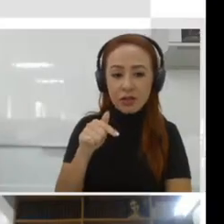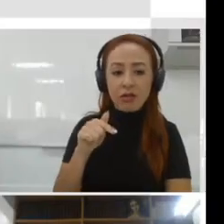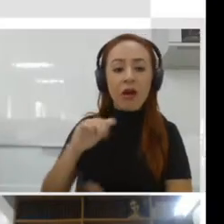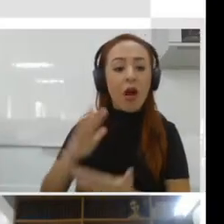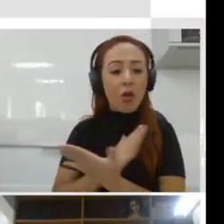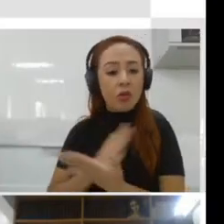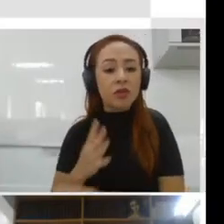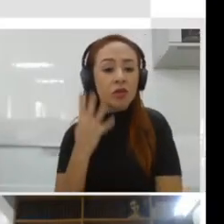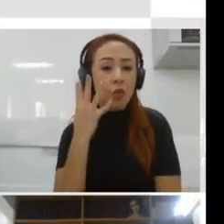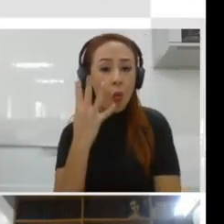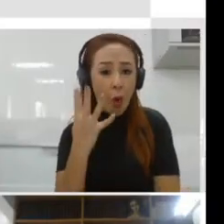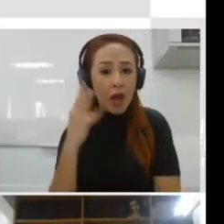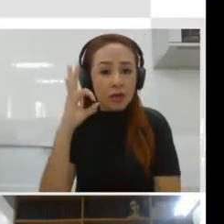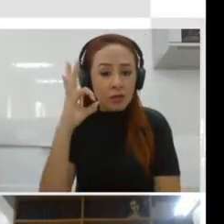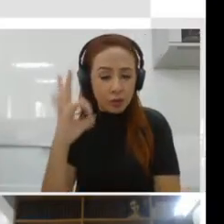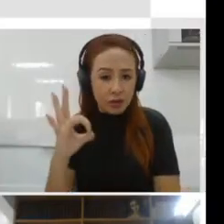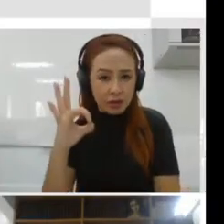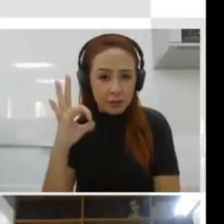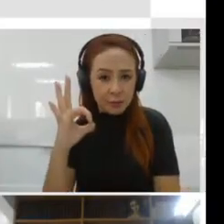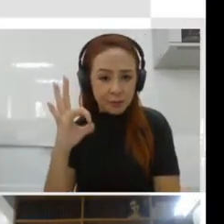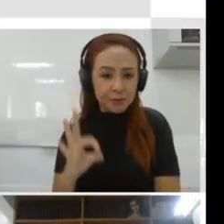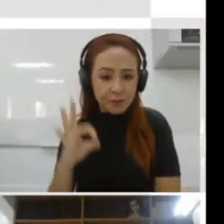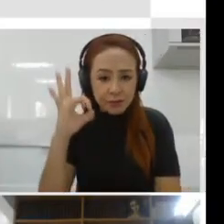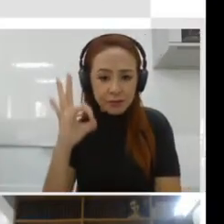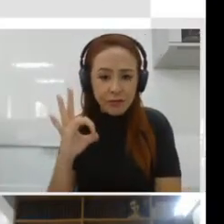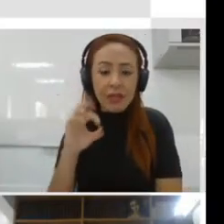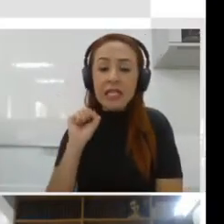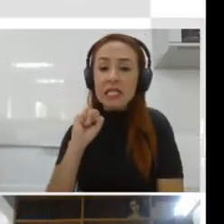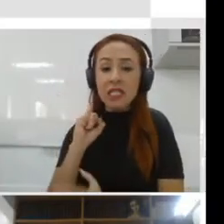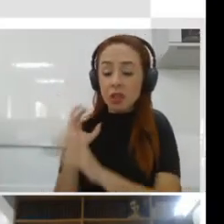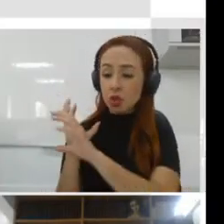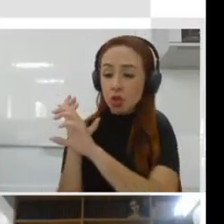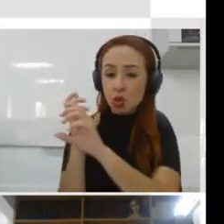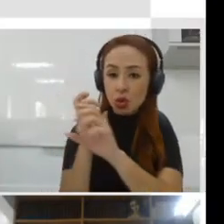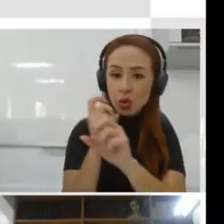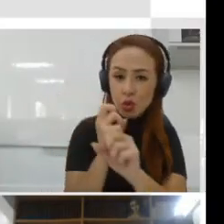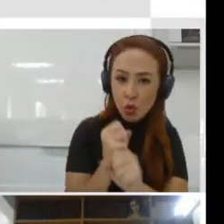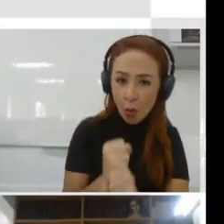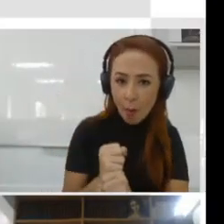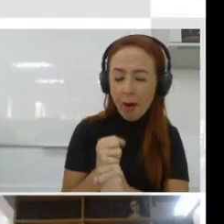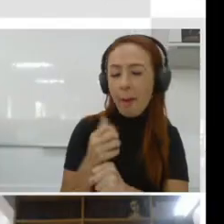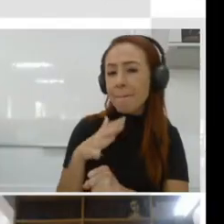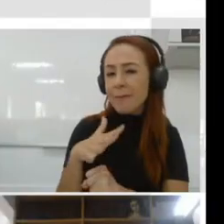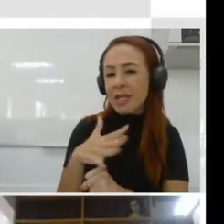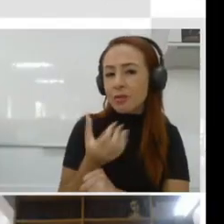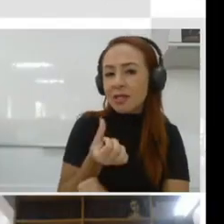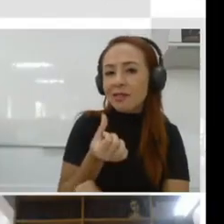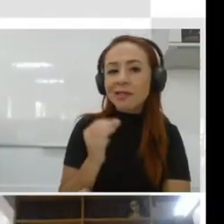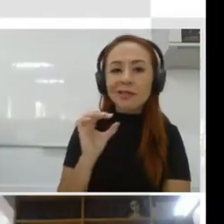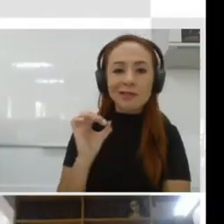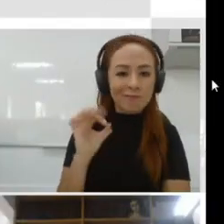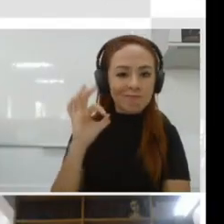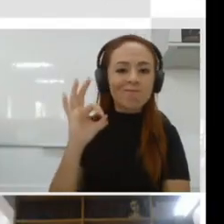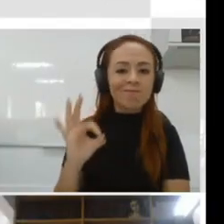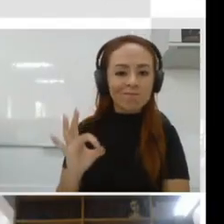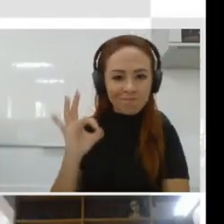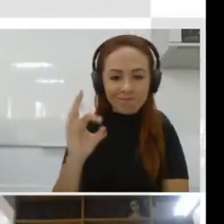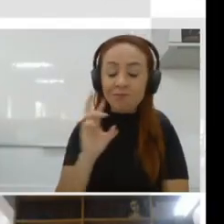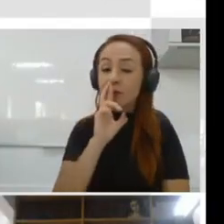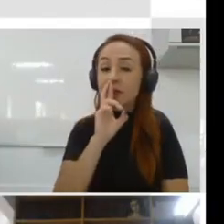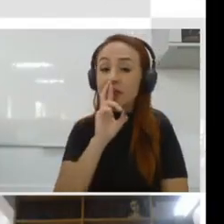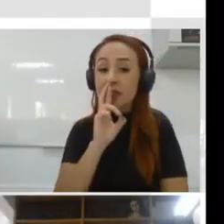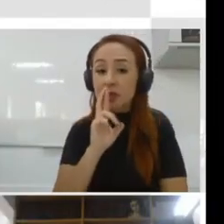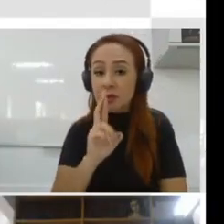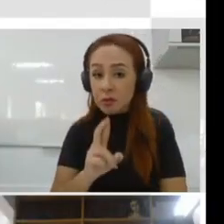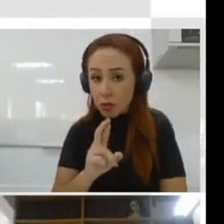48, 49, mais os 4, mais os 7, mais ou menos, vocês têm cerca de 60% das respostas é 3